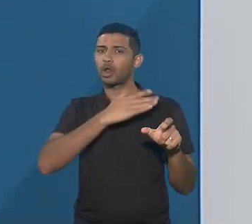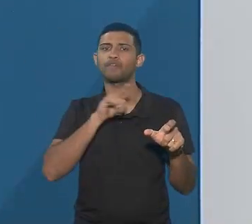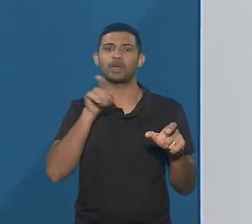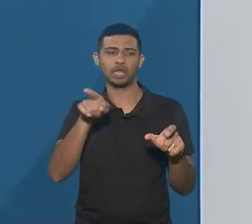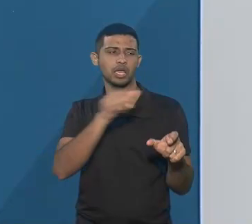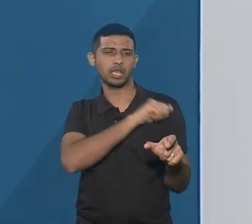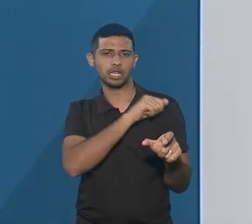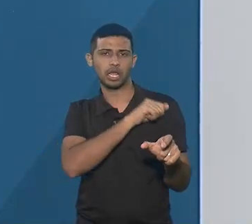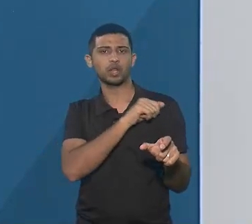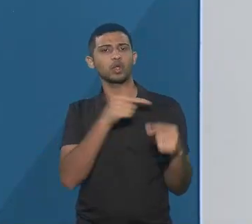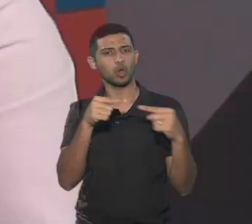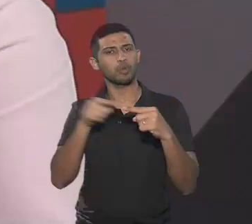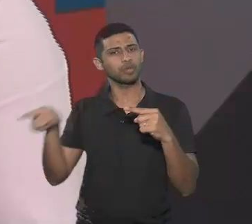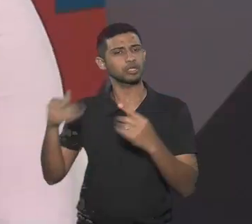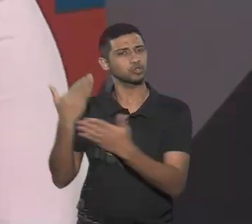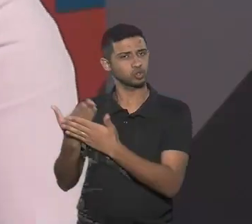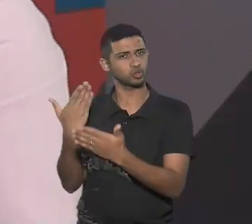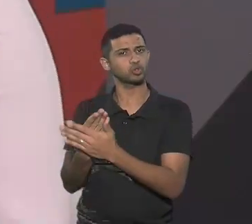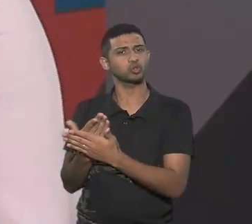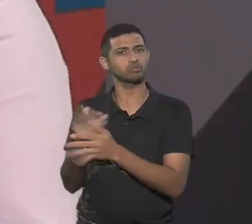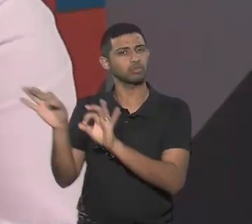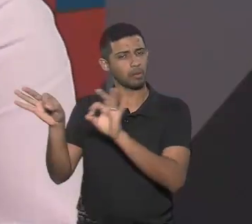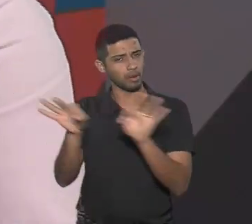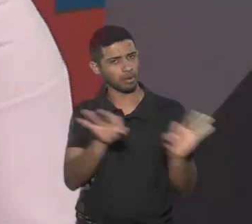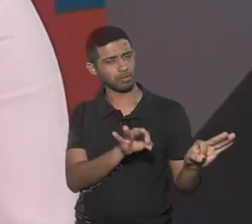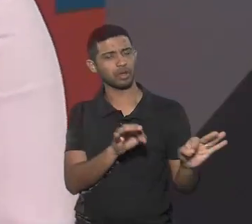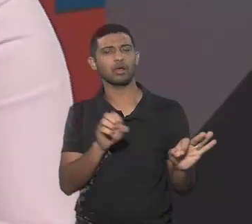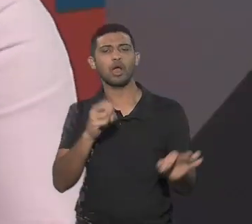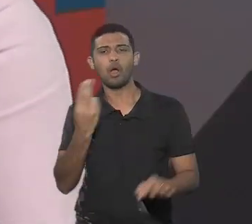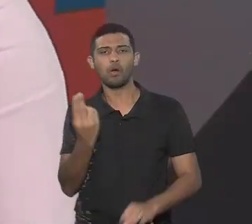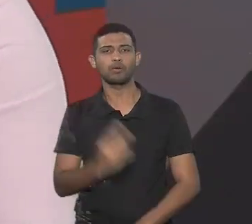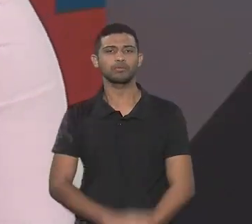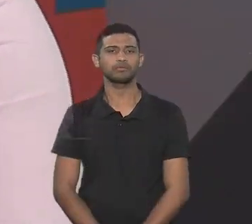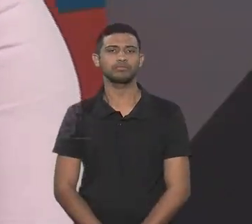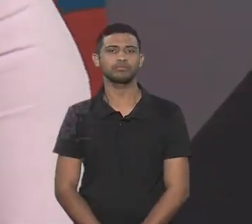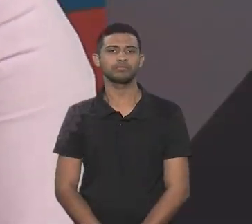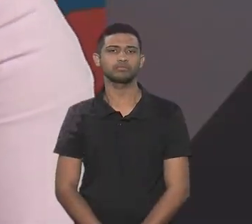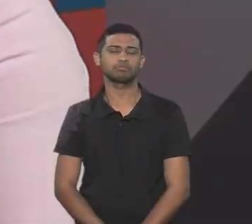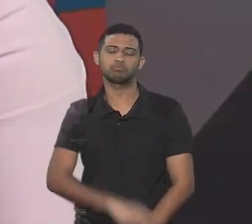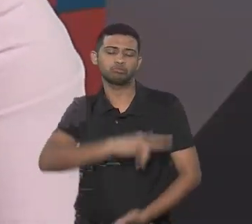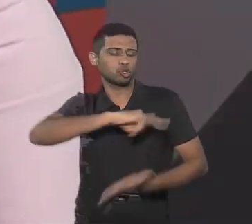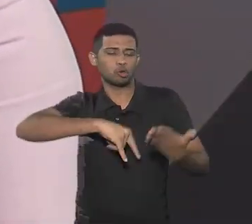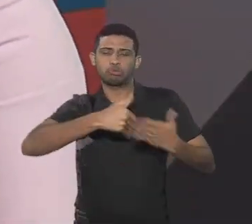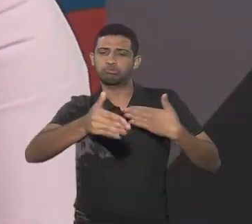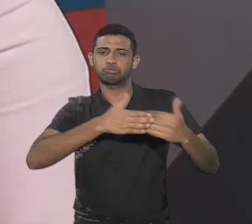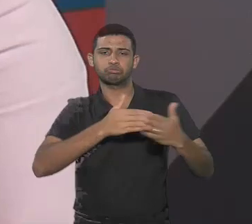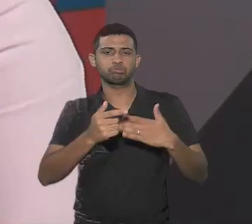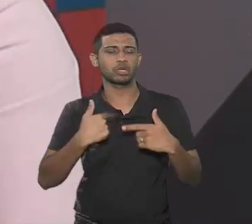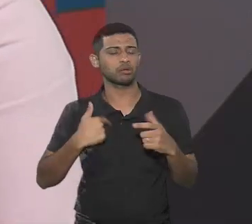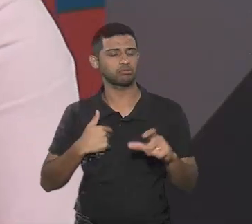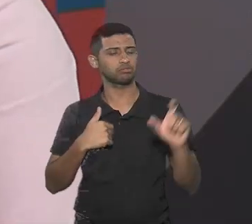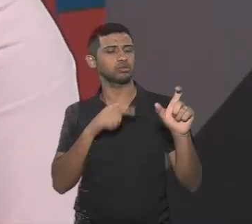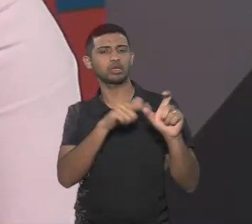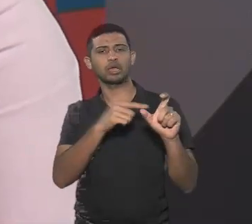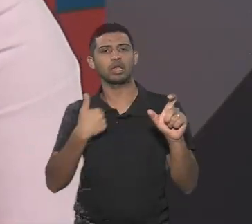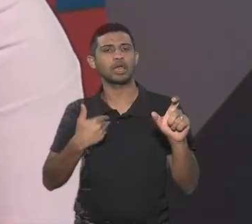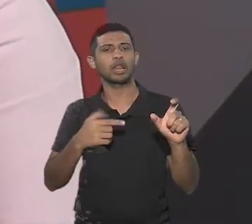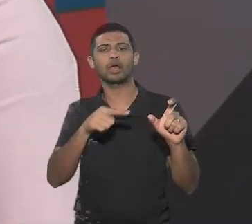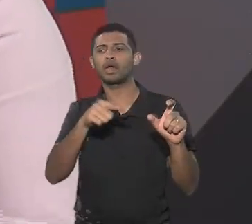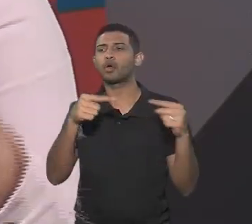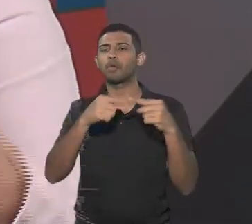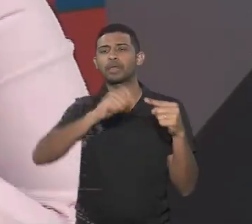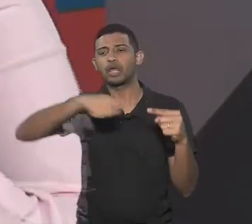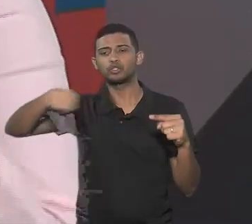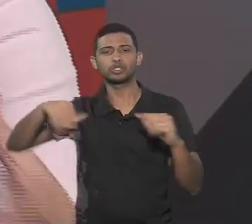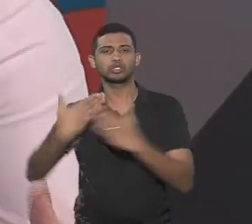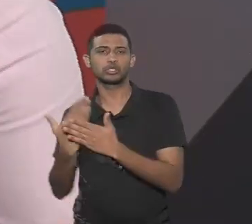instituição atestando que ele realmente está matriculado regularmente, ou algum documento e uma carteirinha